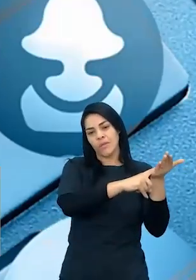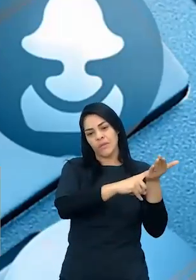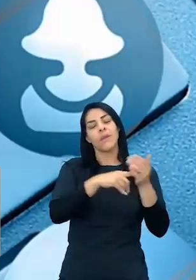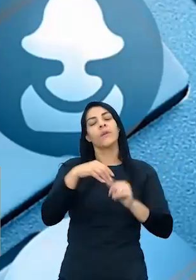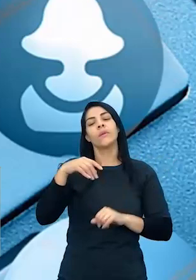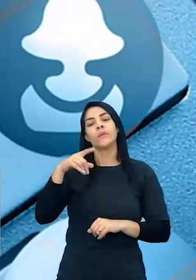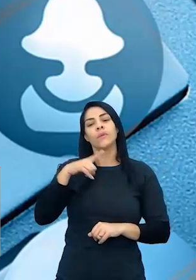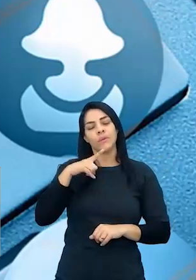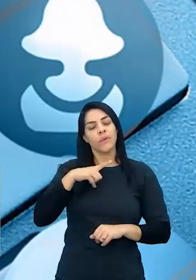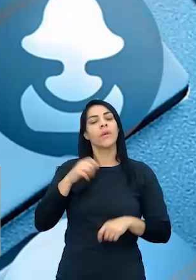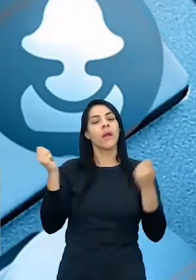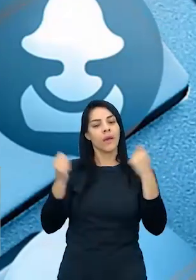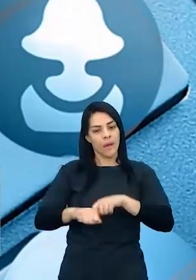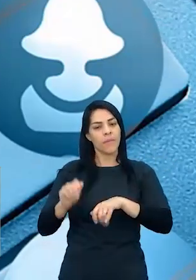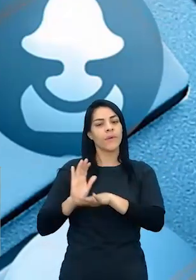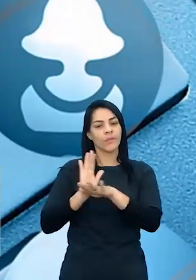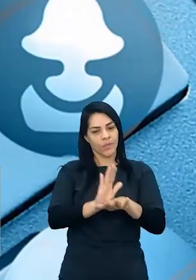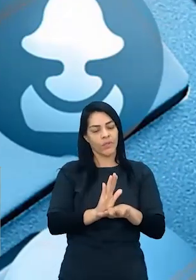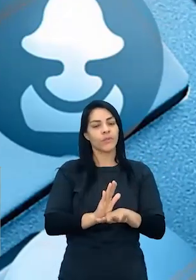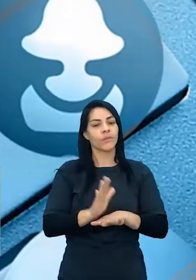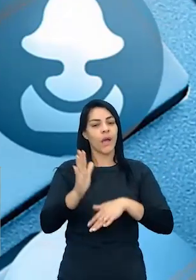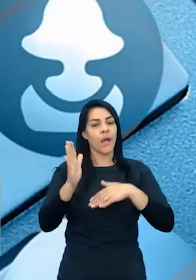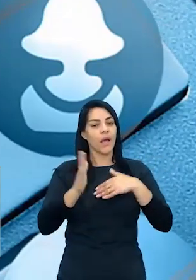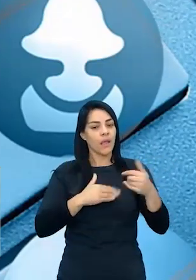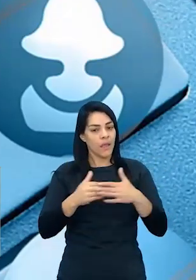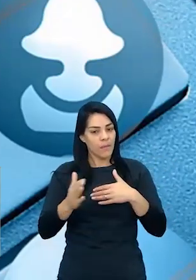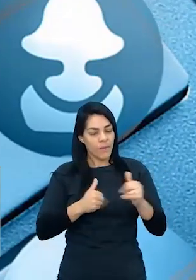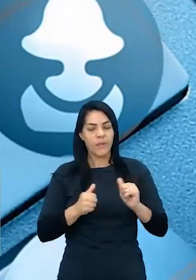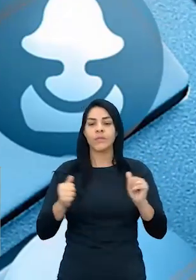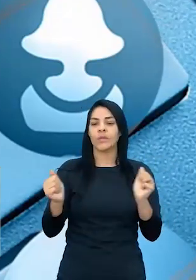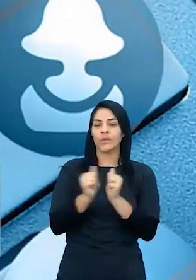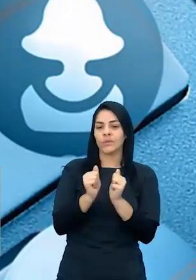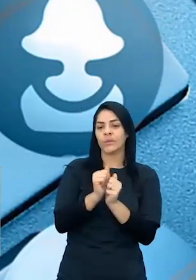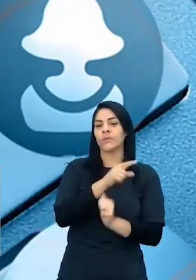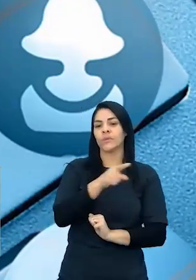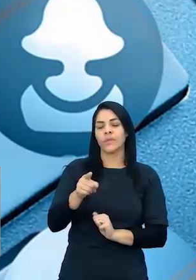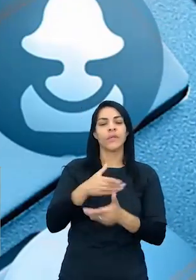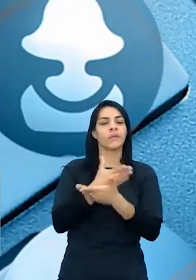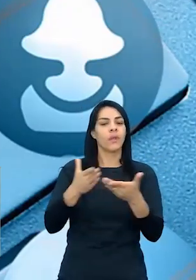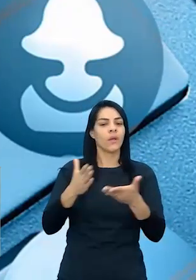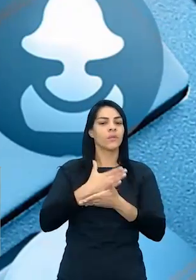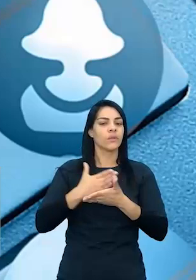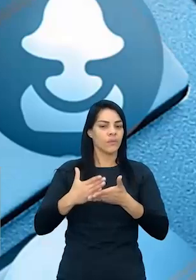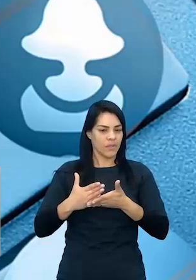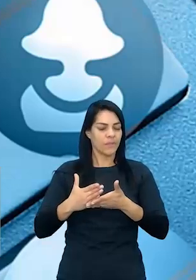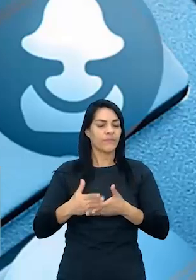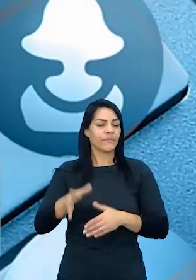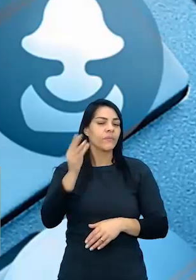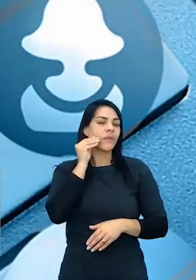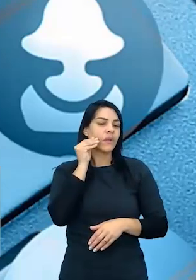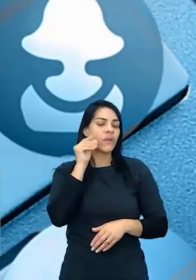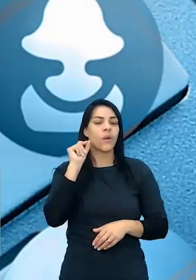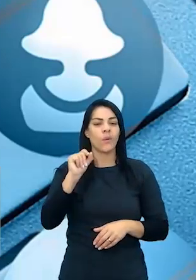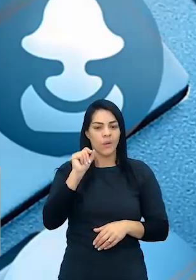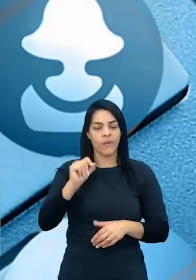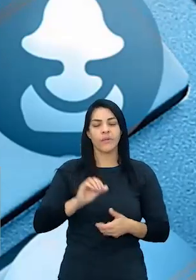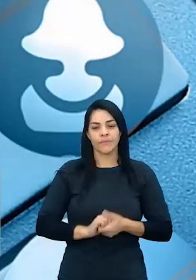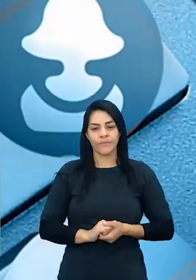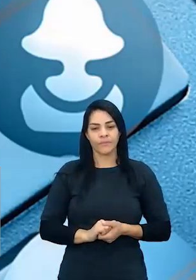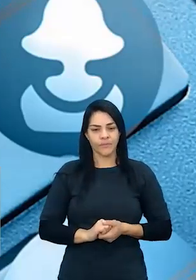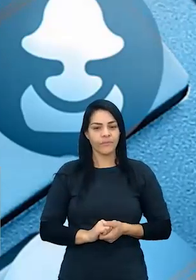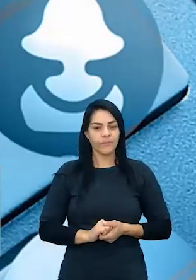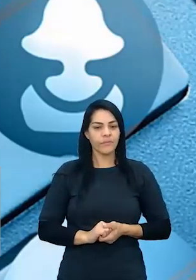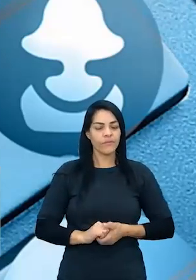auxiliar nessa prática, né, com vocês. Então, nós começamos aqui, né, nessa tentativa aí de storytelling com